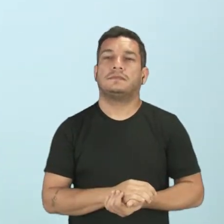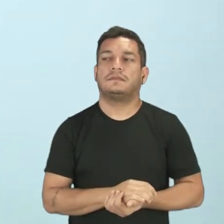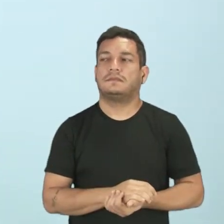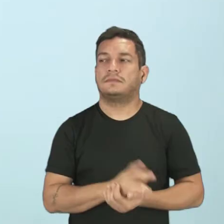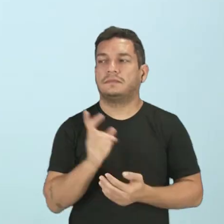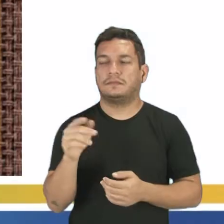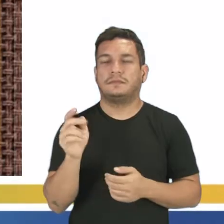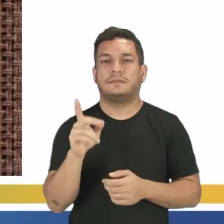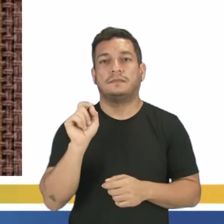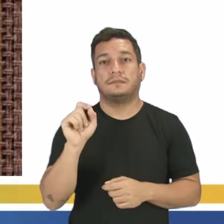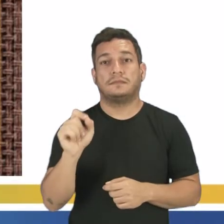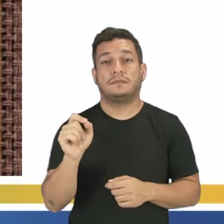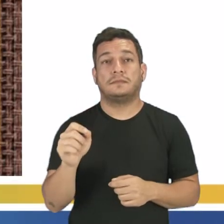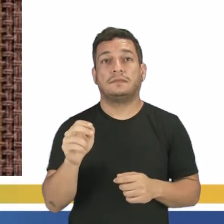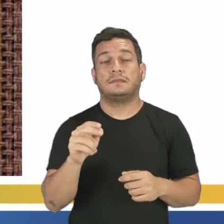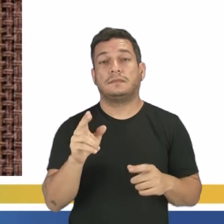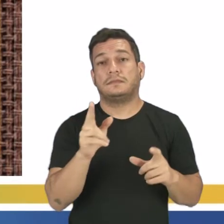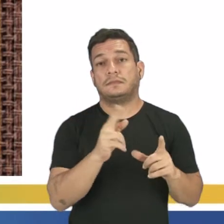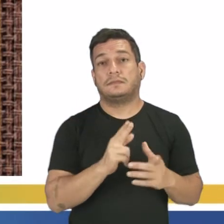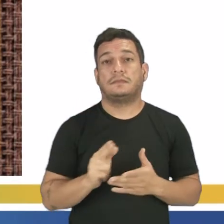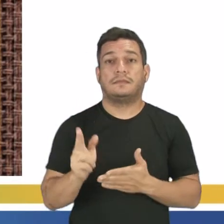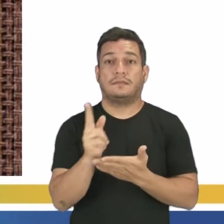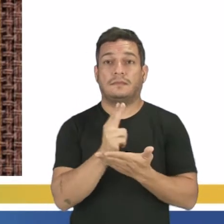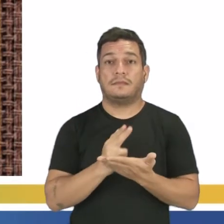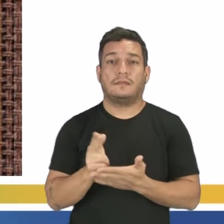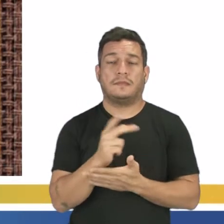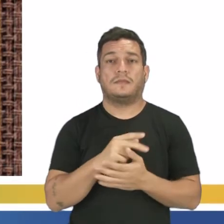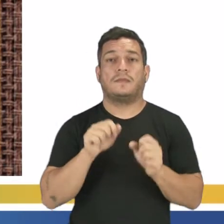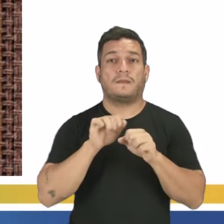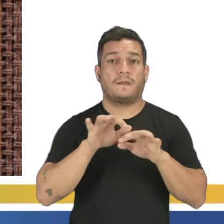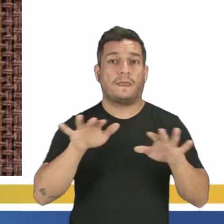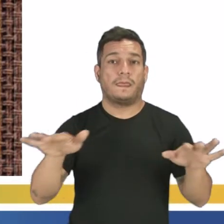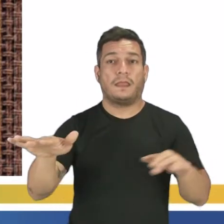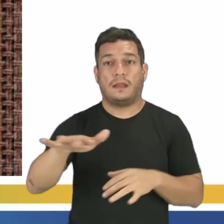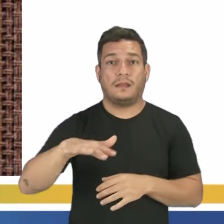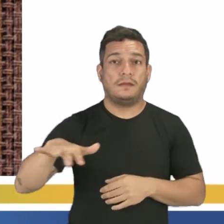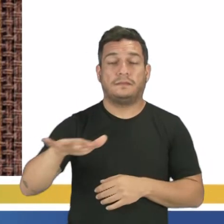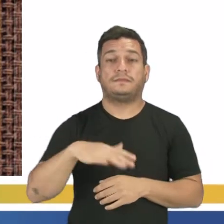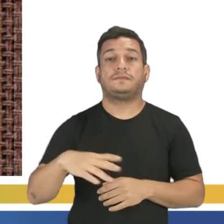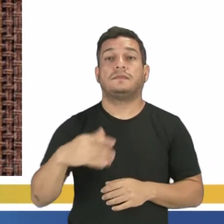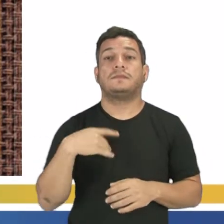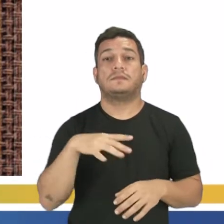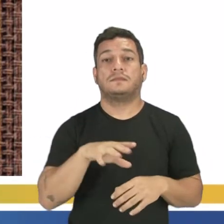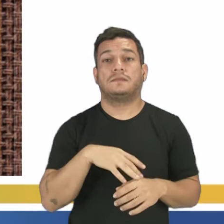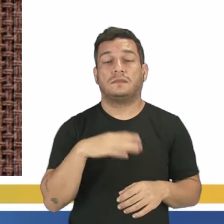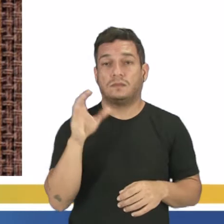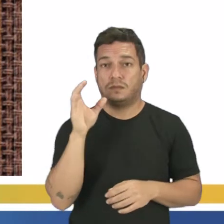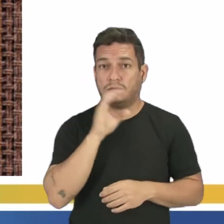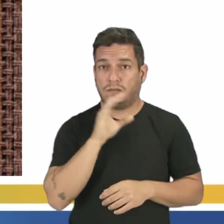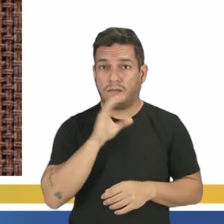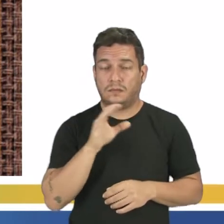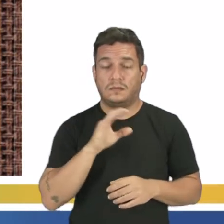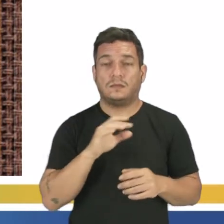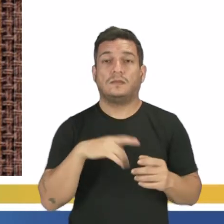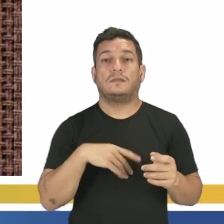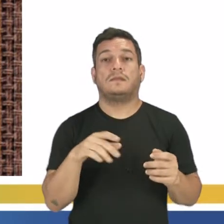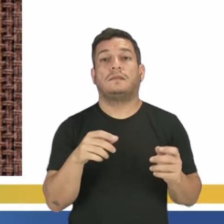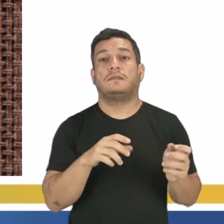a arte não se democratizou, massificou-se para o consumo rápido no